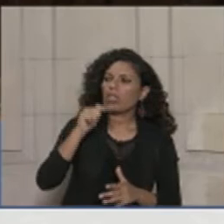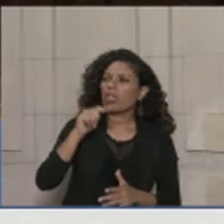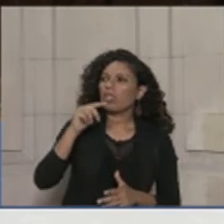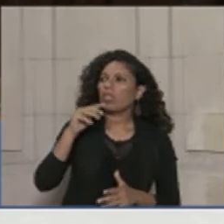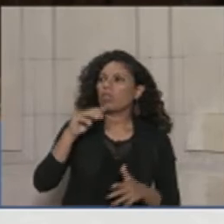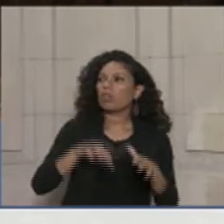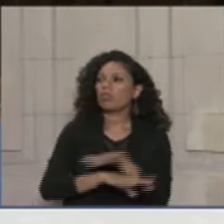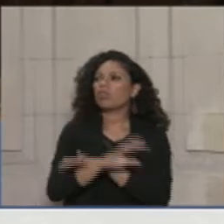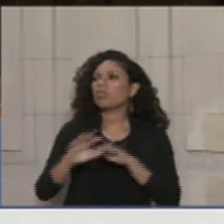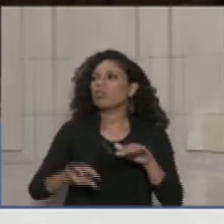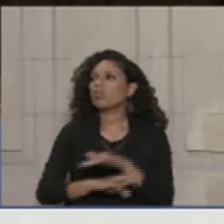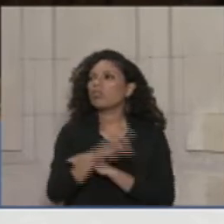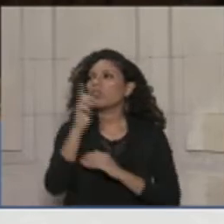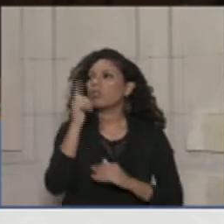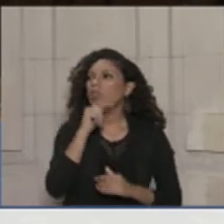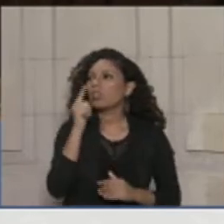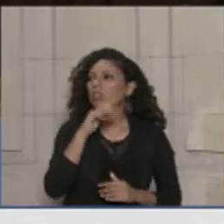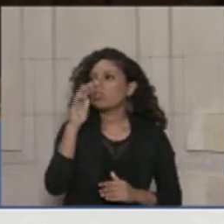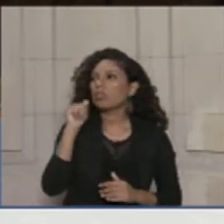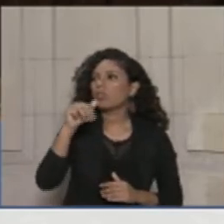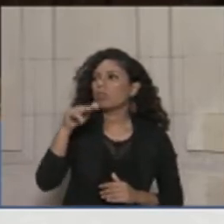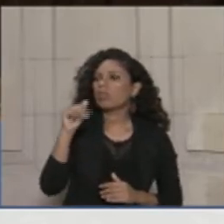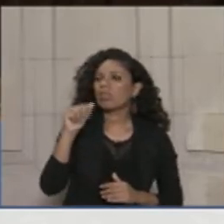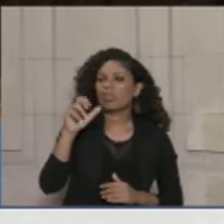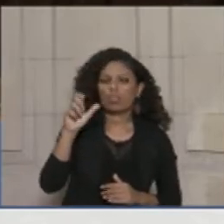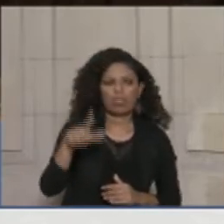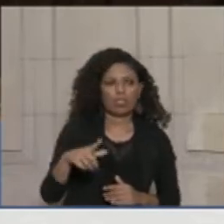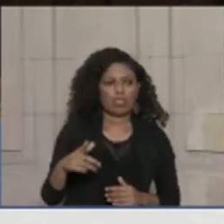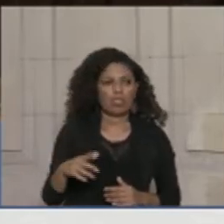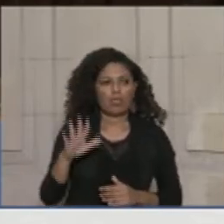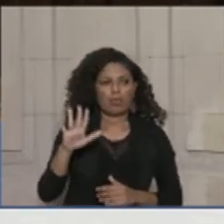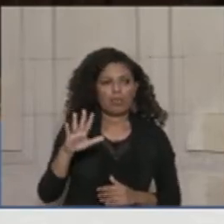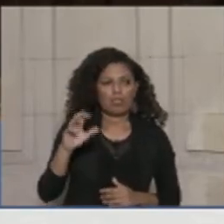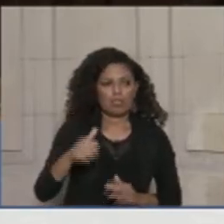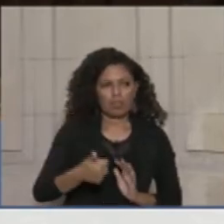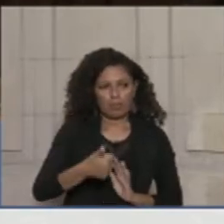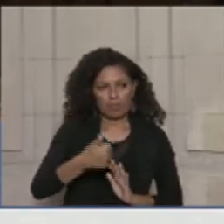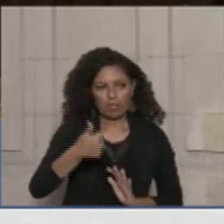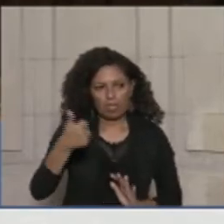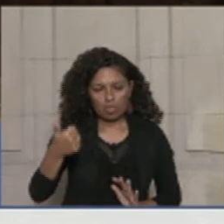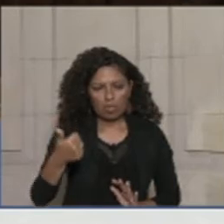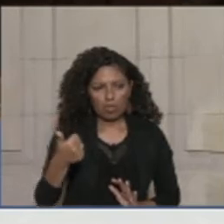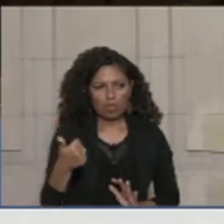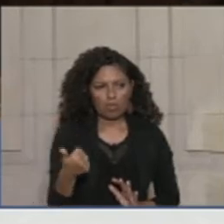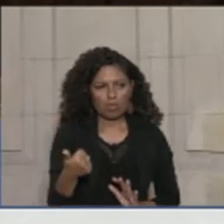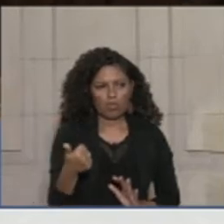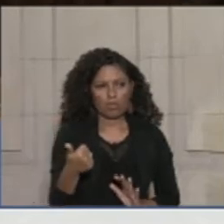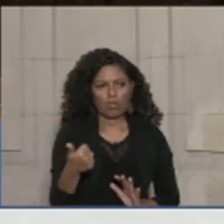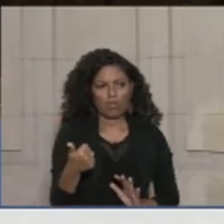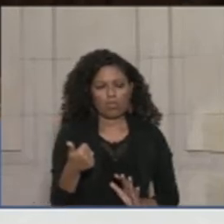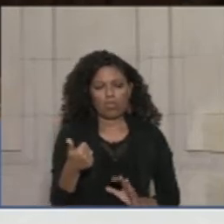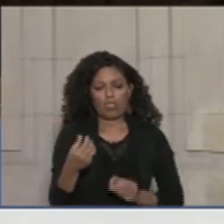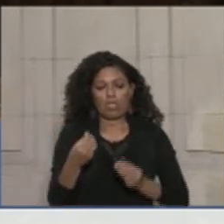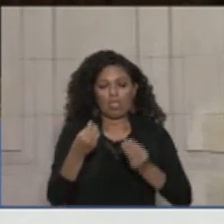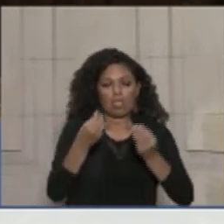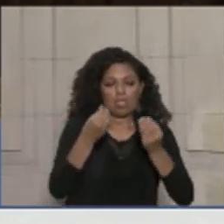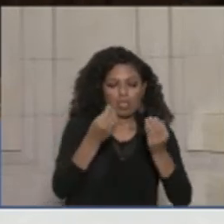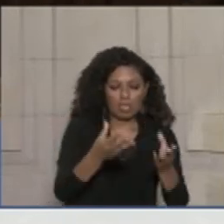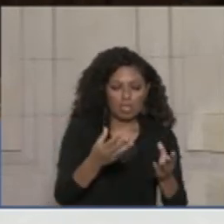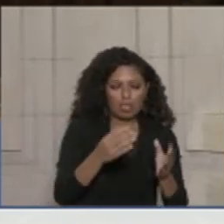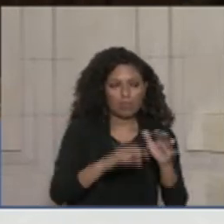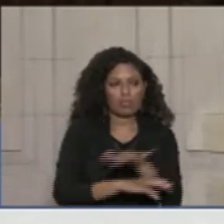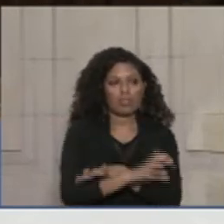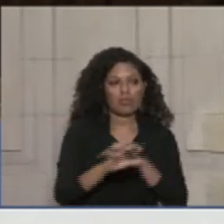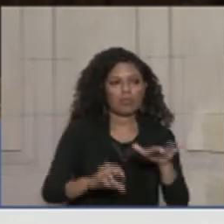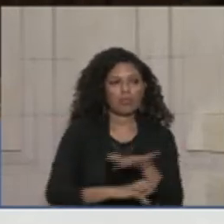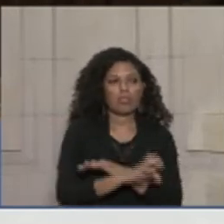SEDAI, que precisa sim ser cobrada, mas é muito melhor do que integrar a Odebrecht ou a